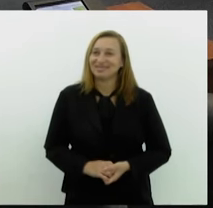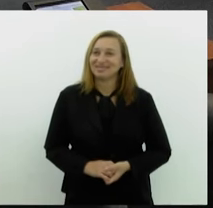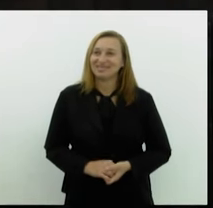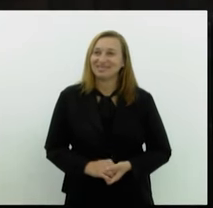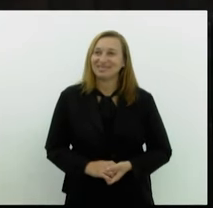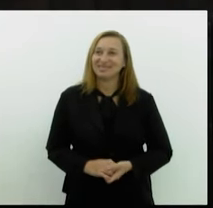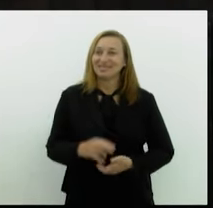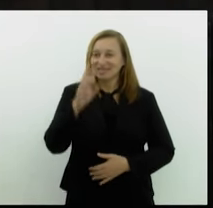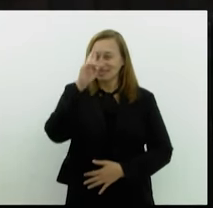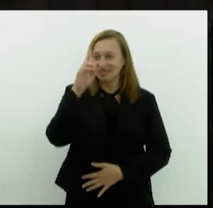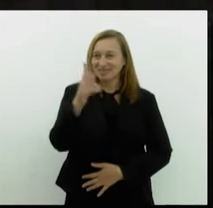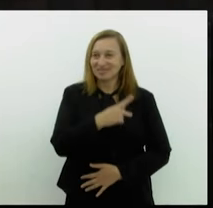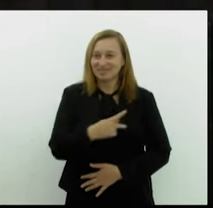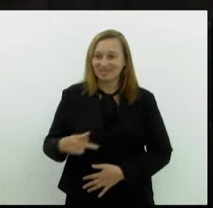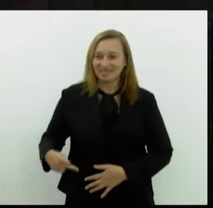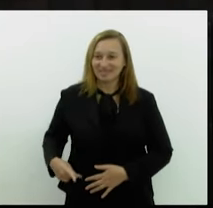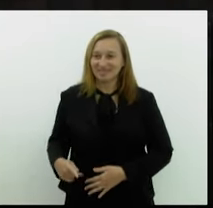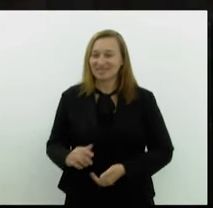Senhor presidente,